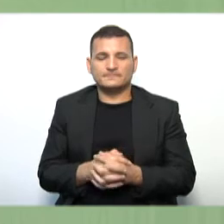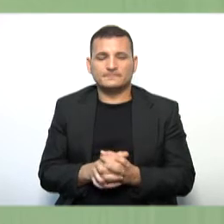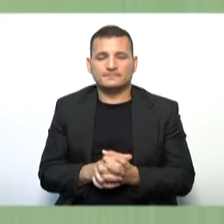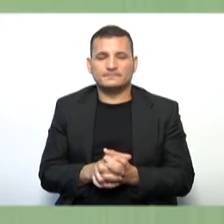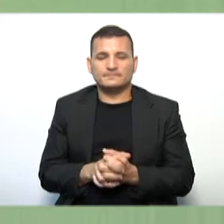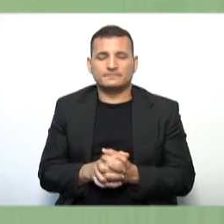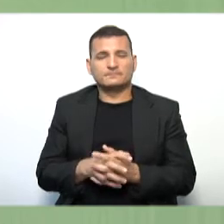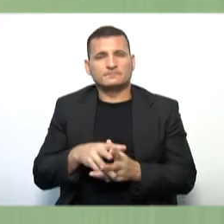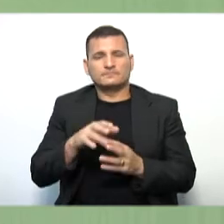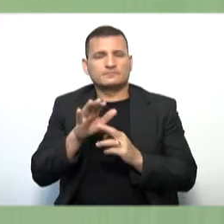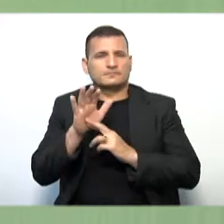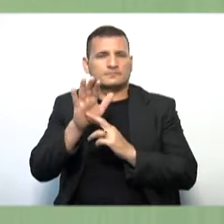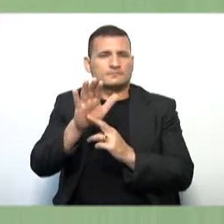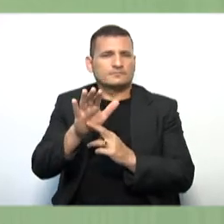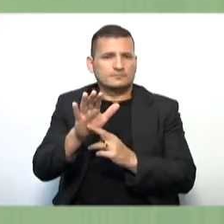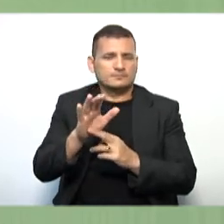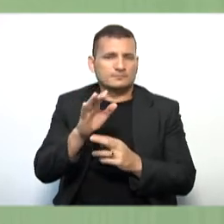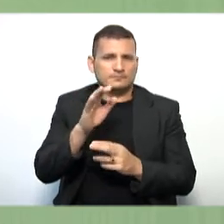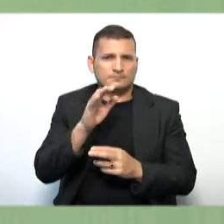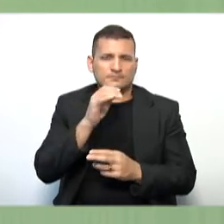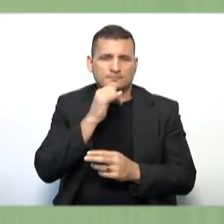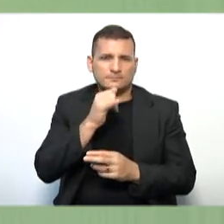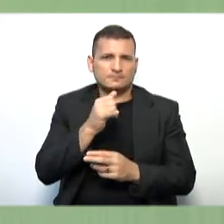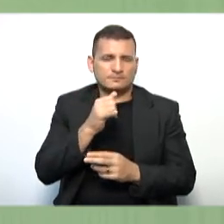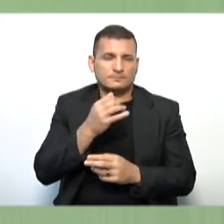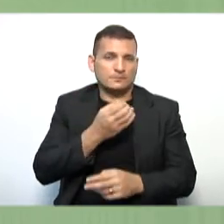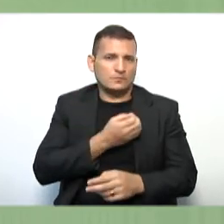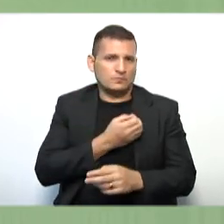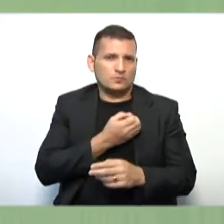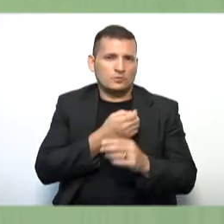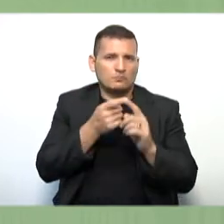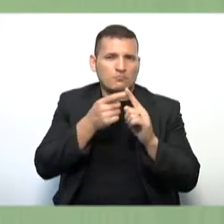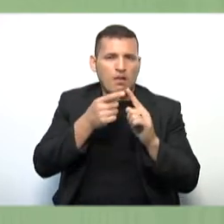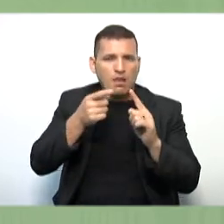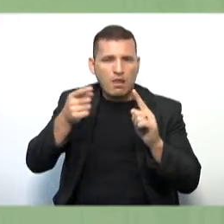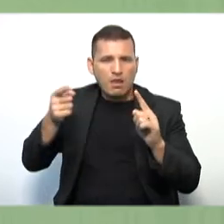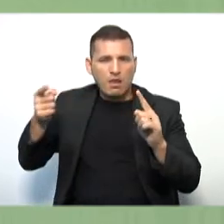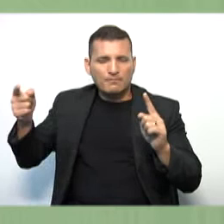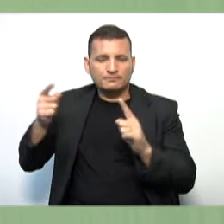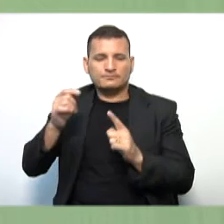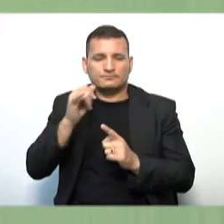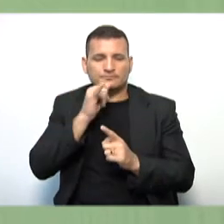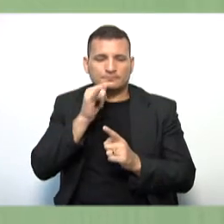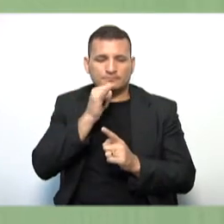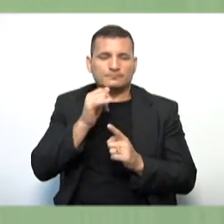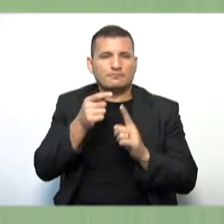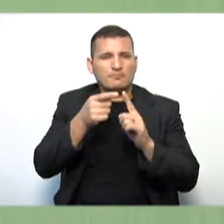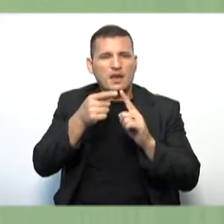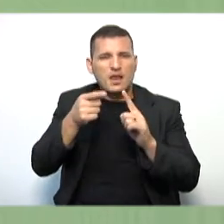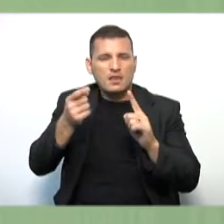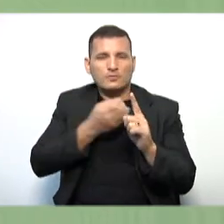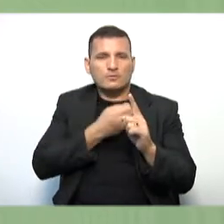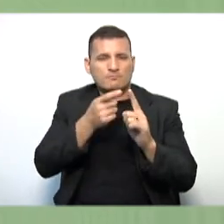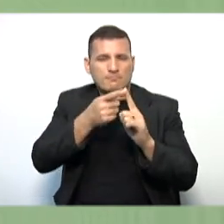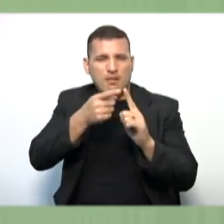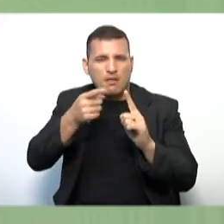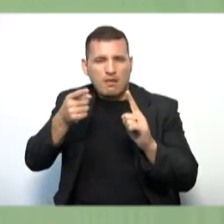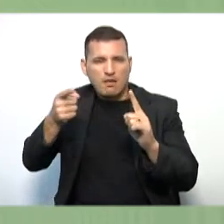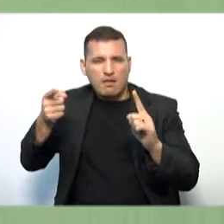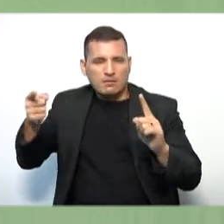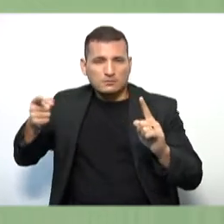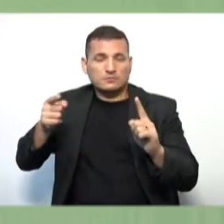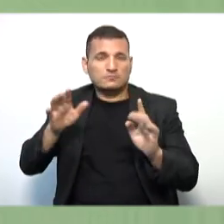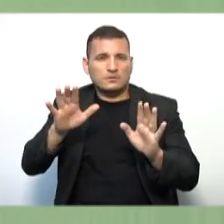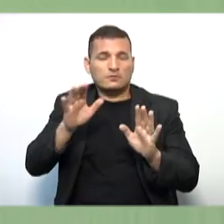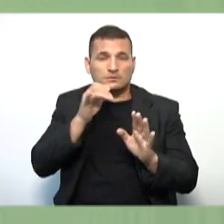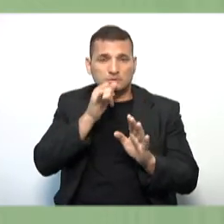nós precisamos representar um número muito grande, como por exemplo esse aqui de baixo que eu estou destacando para vocês, reparem que se